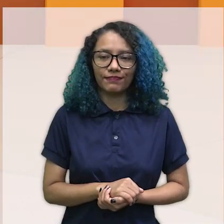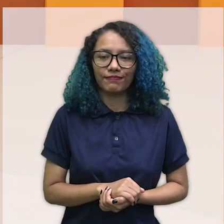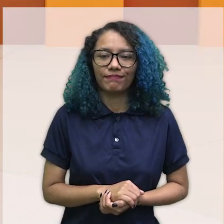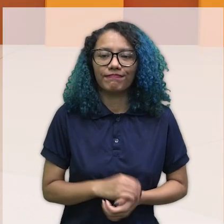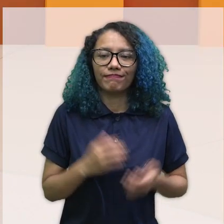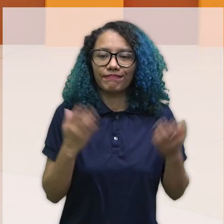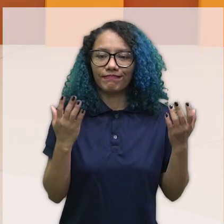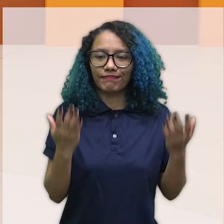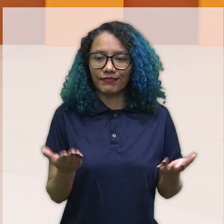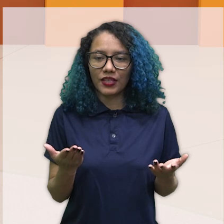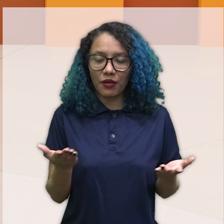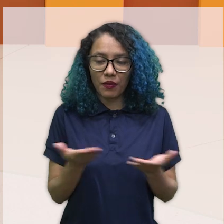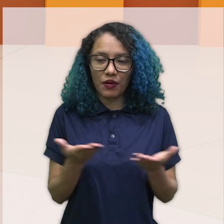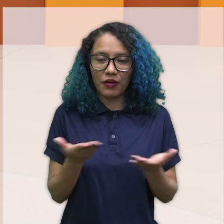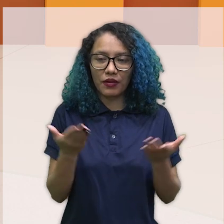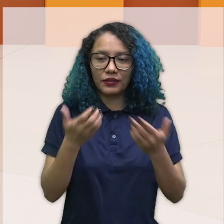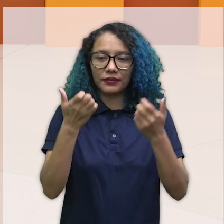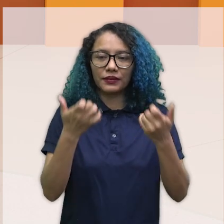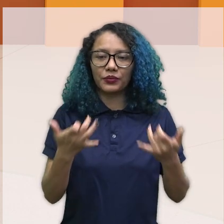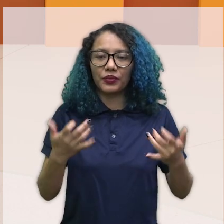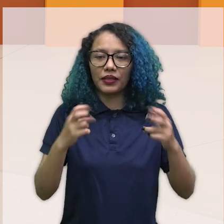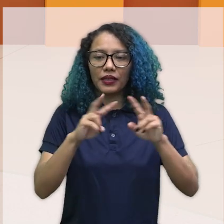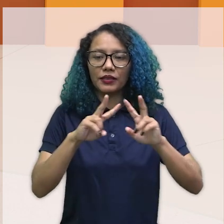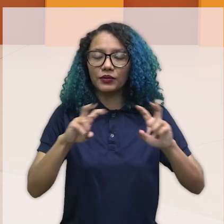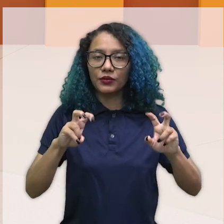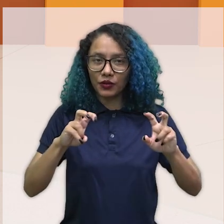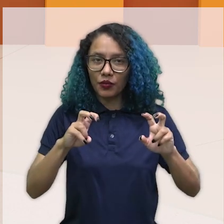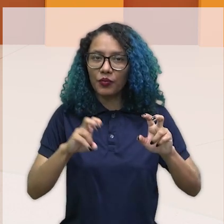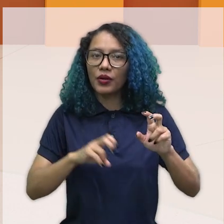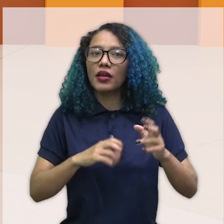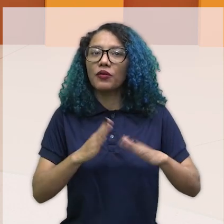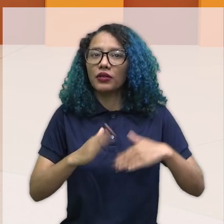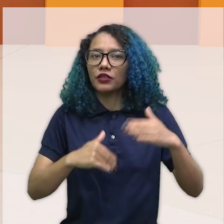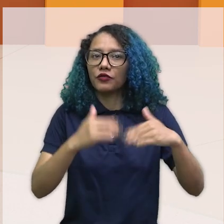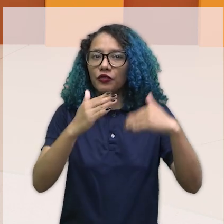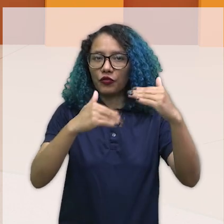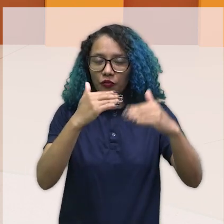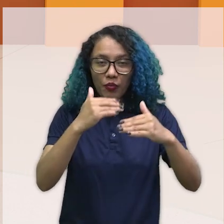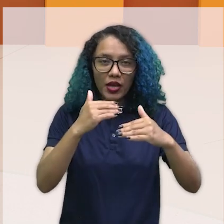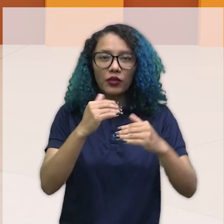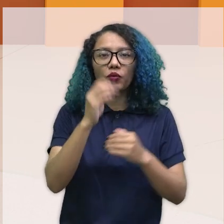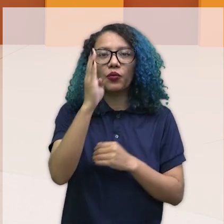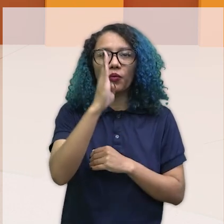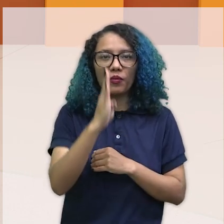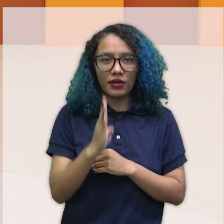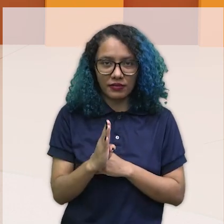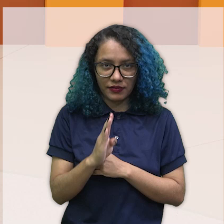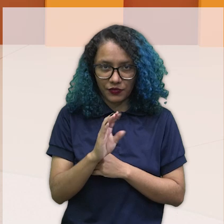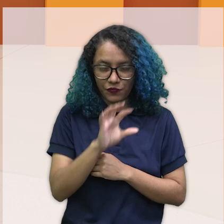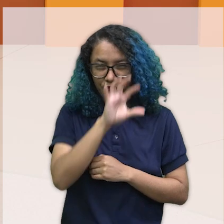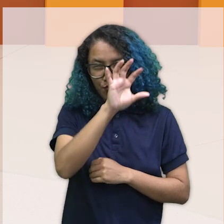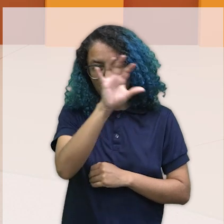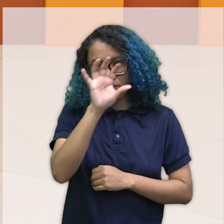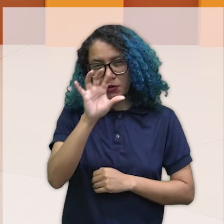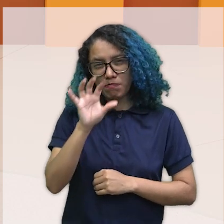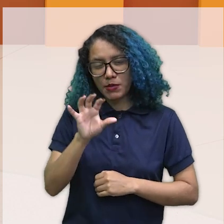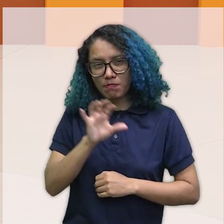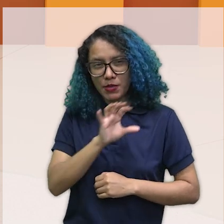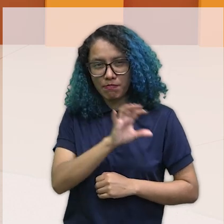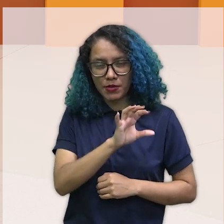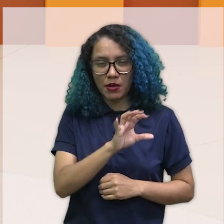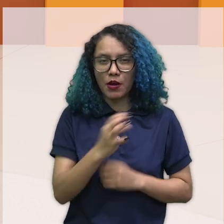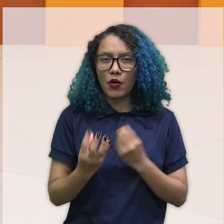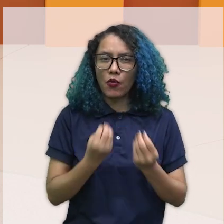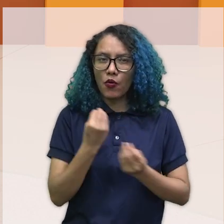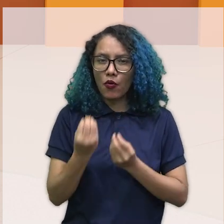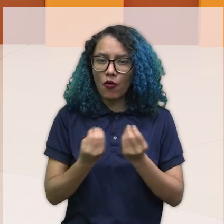Bem, nesta aula nós vamos falar sobre formação do território brasileiro. A gente vai compreender melhor como o